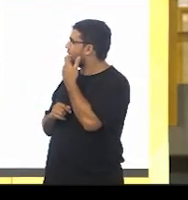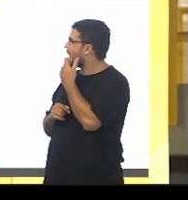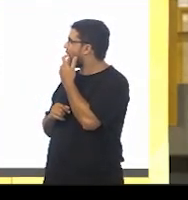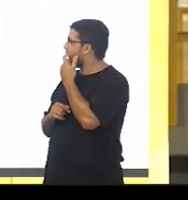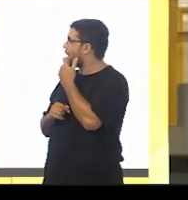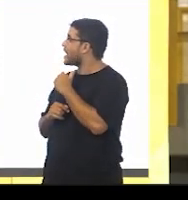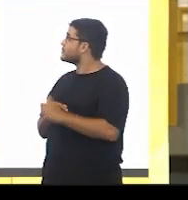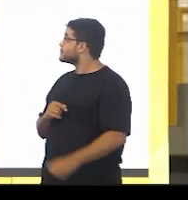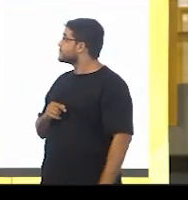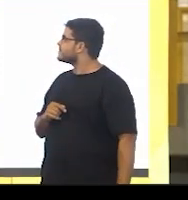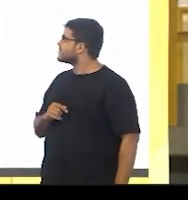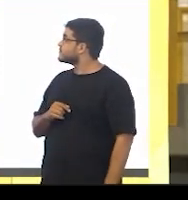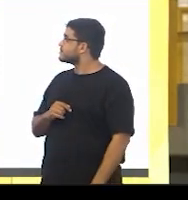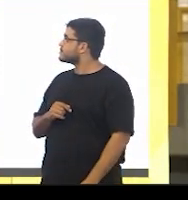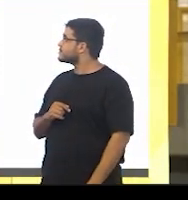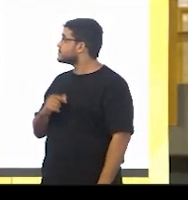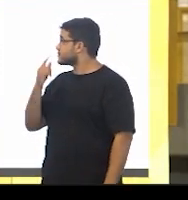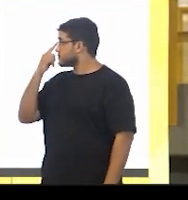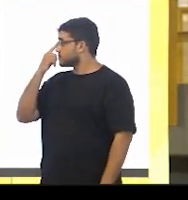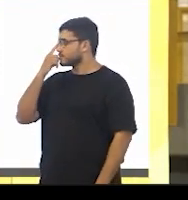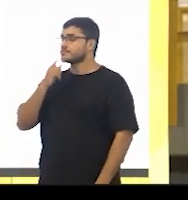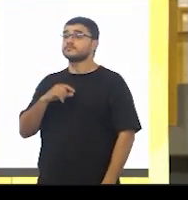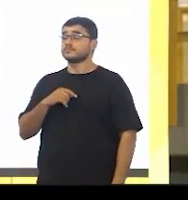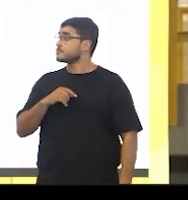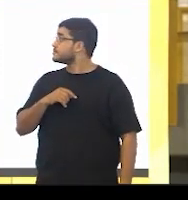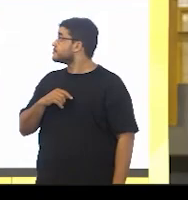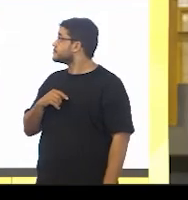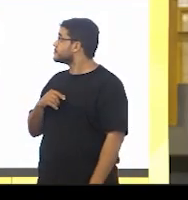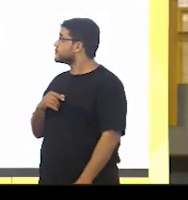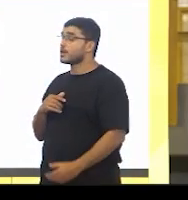Quem foi que gritou? Fluxos